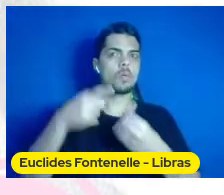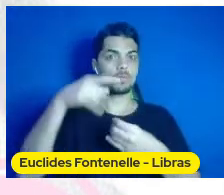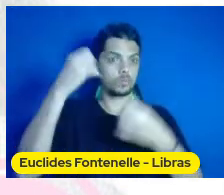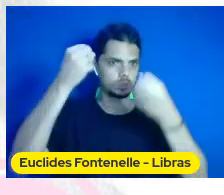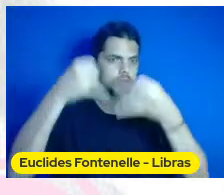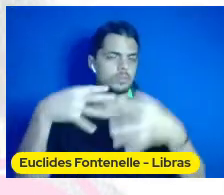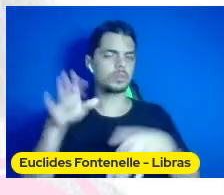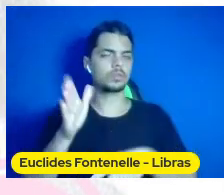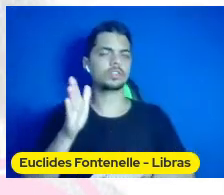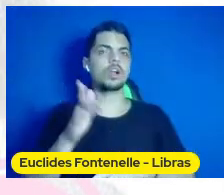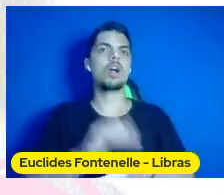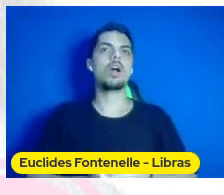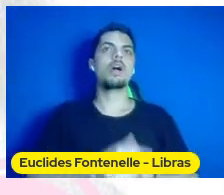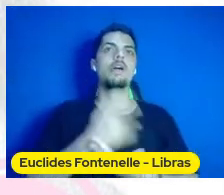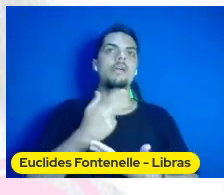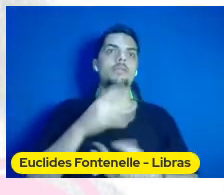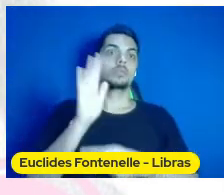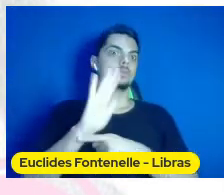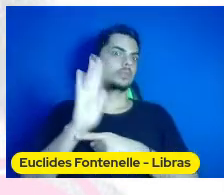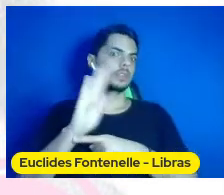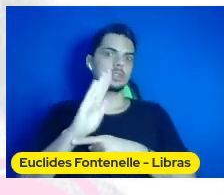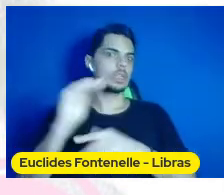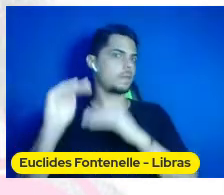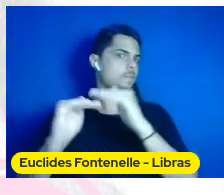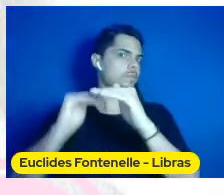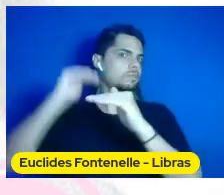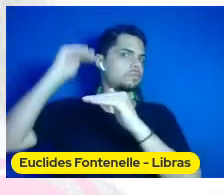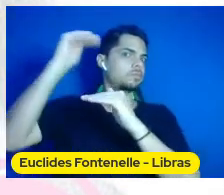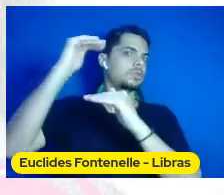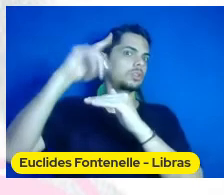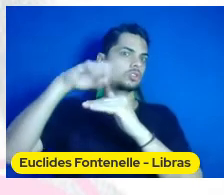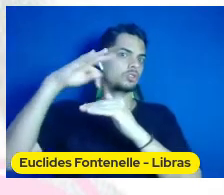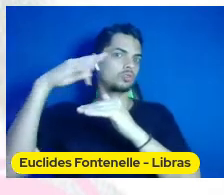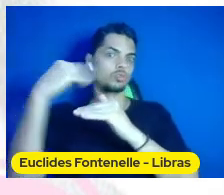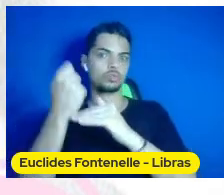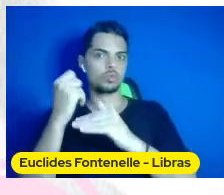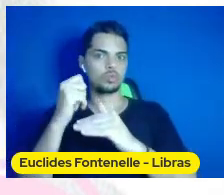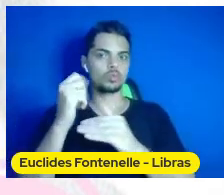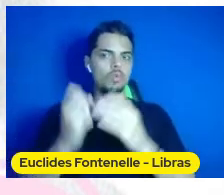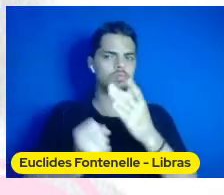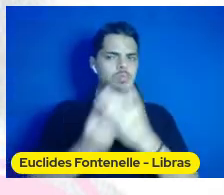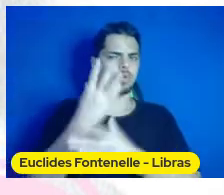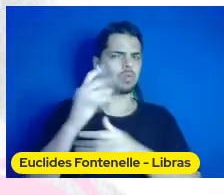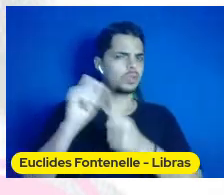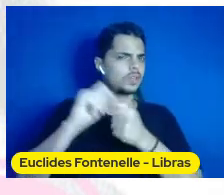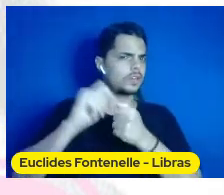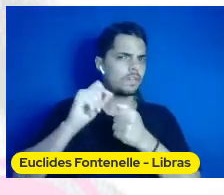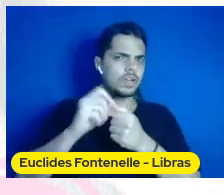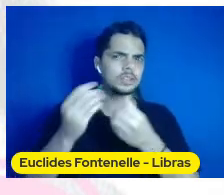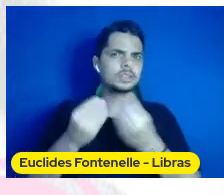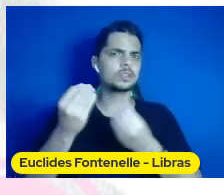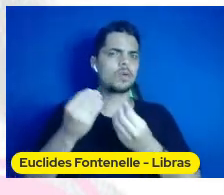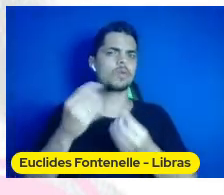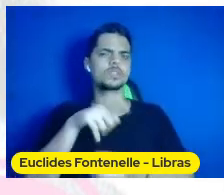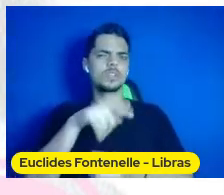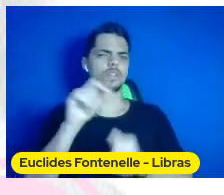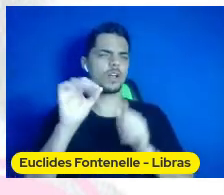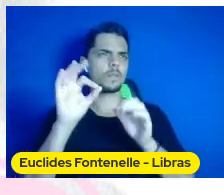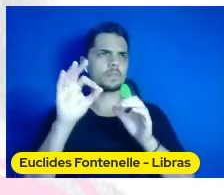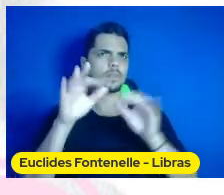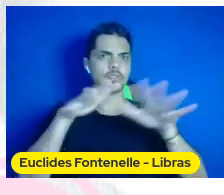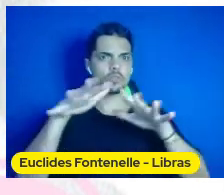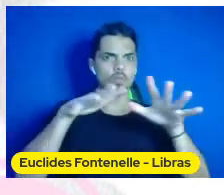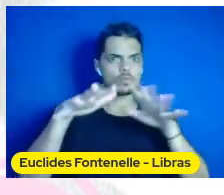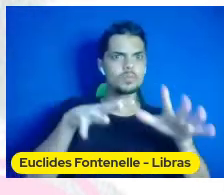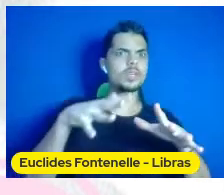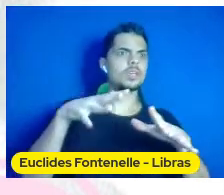animação pressupõe essa produção de tudo que está na tela, né? Então, você falou de biomecânica, você falou de um